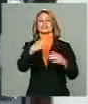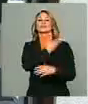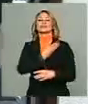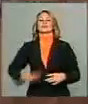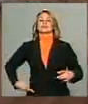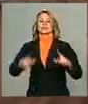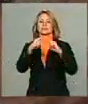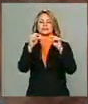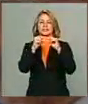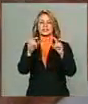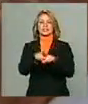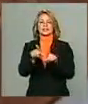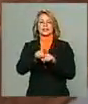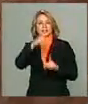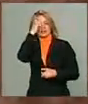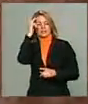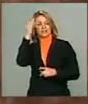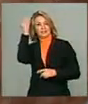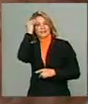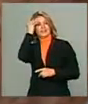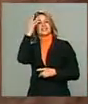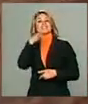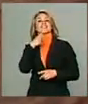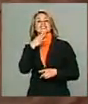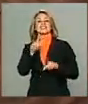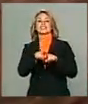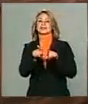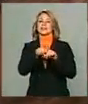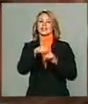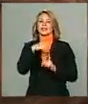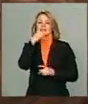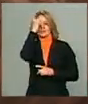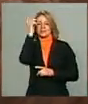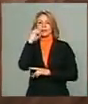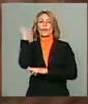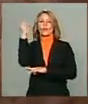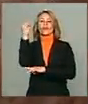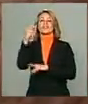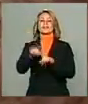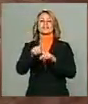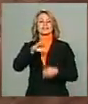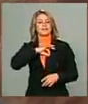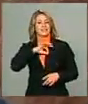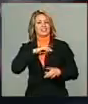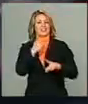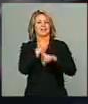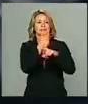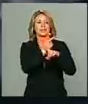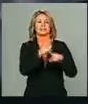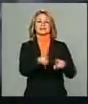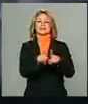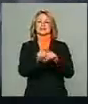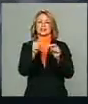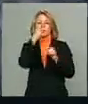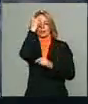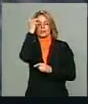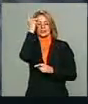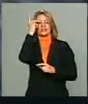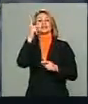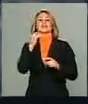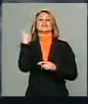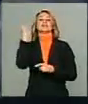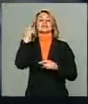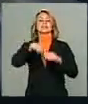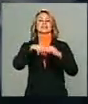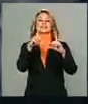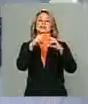Federal o reconhecimento do trabalho deste Gaúcho rendeu muitas medalhas e títulos ele é cidadão honorário